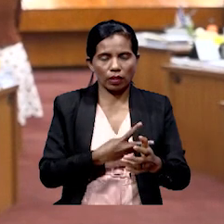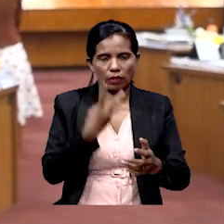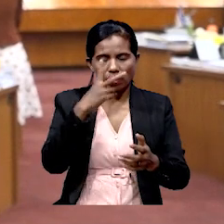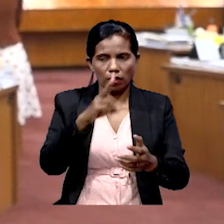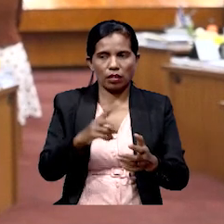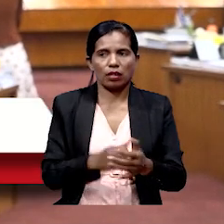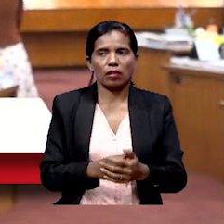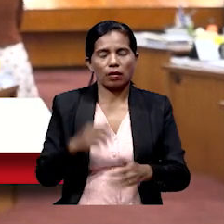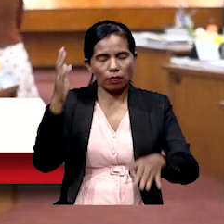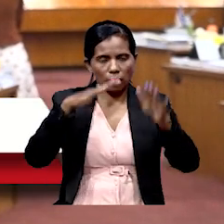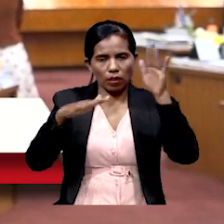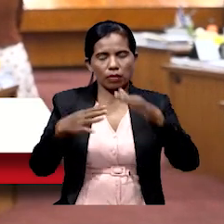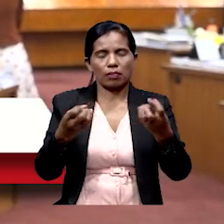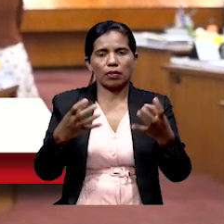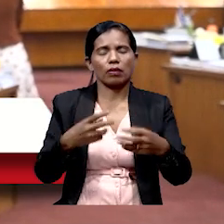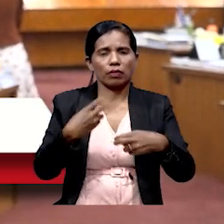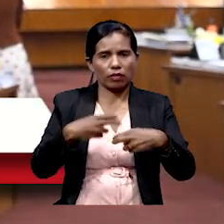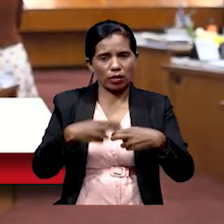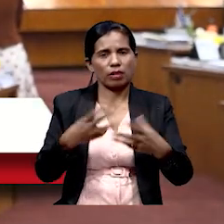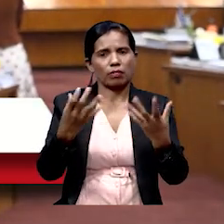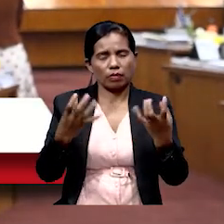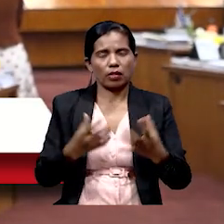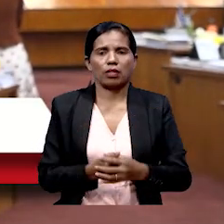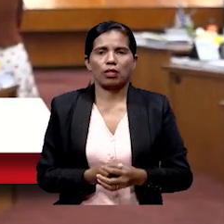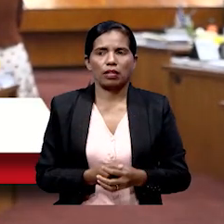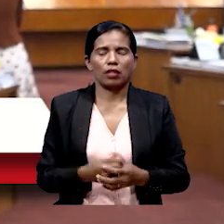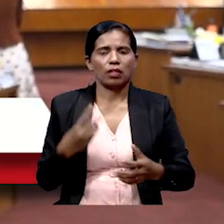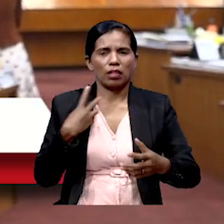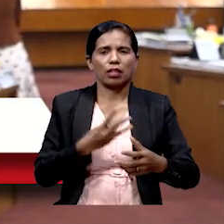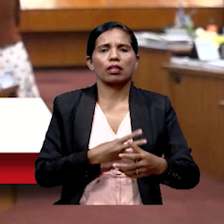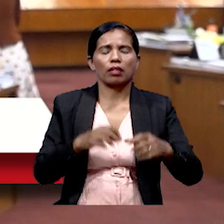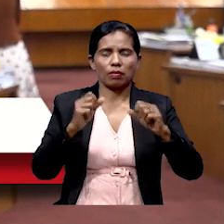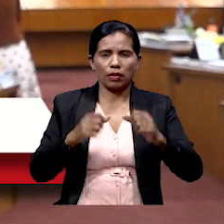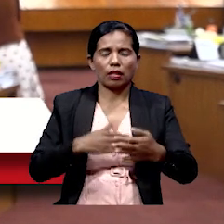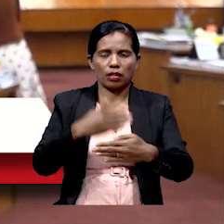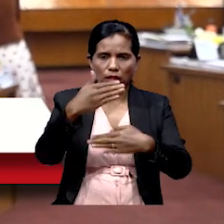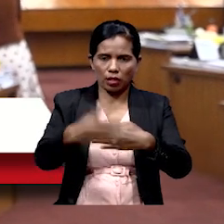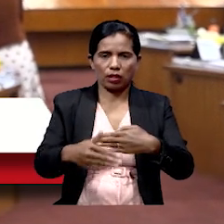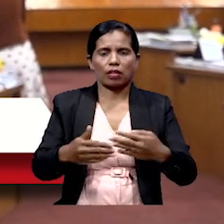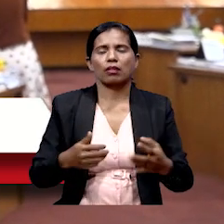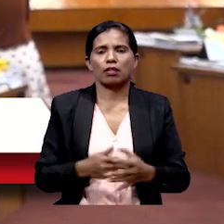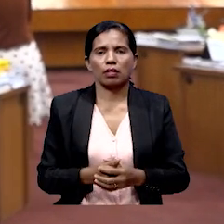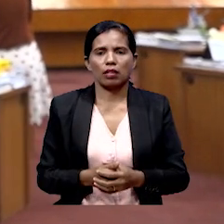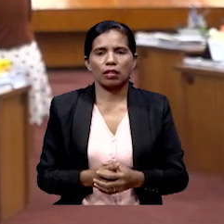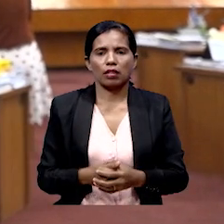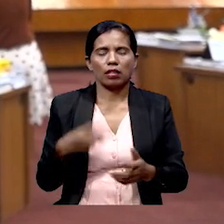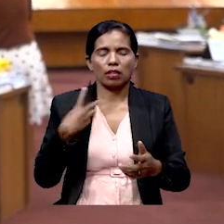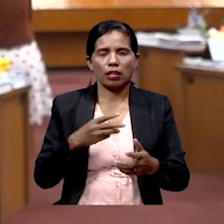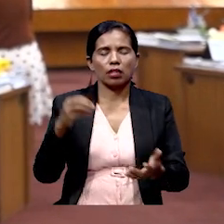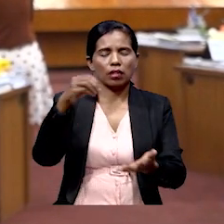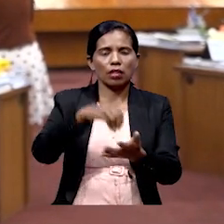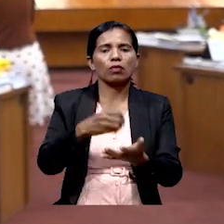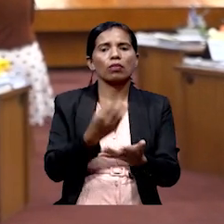o problema é o crise o mas ita consegue ultrapassar ida né ita fazer o samba